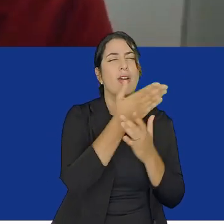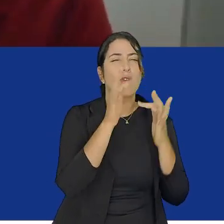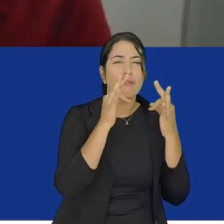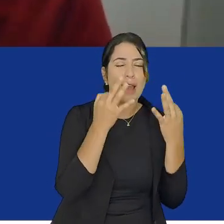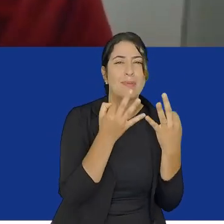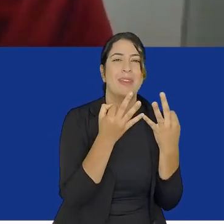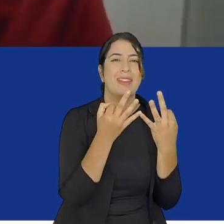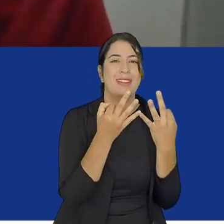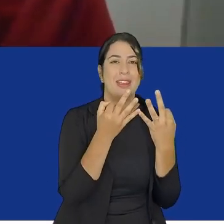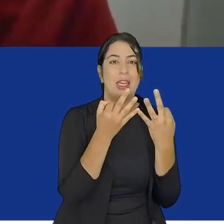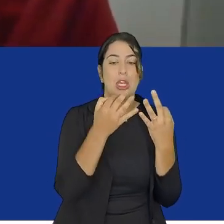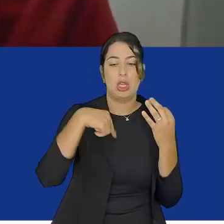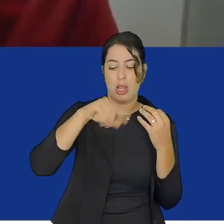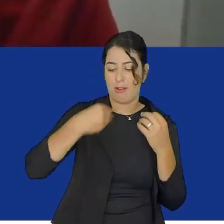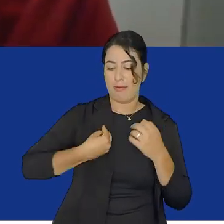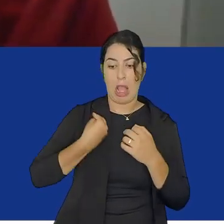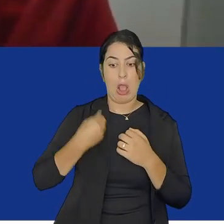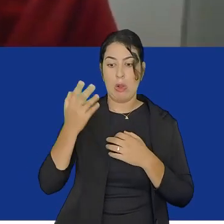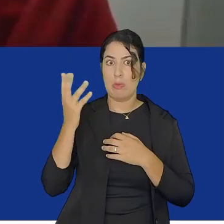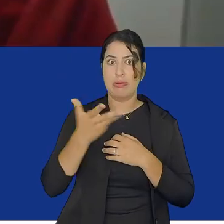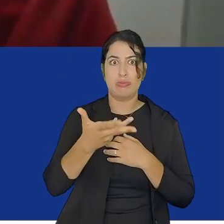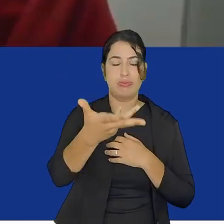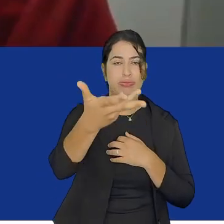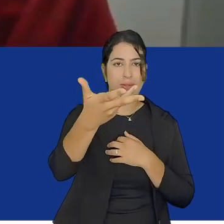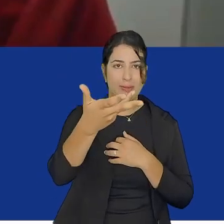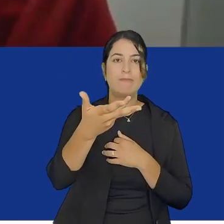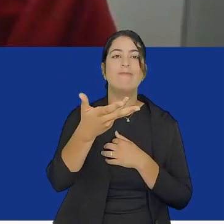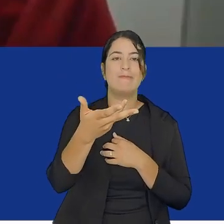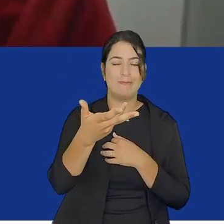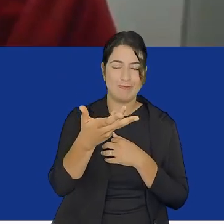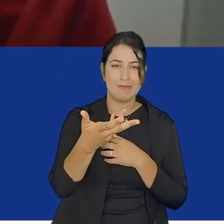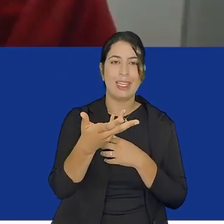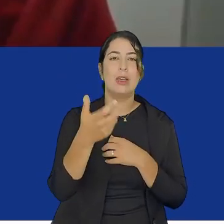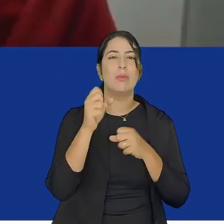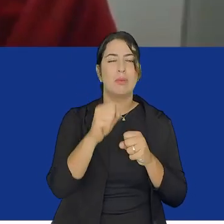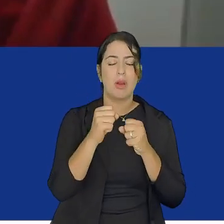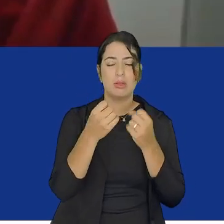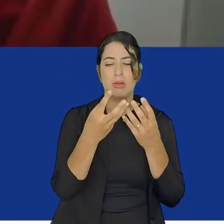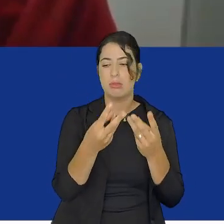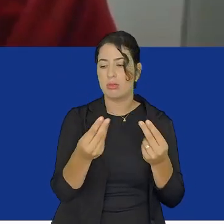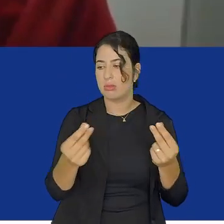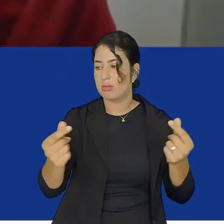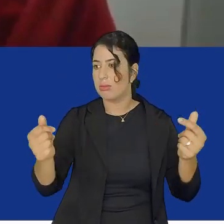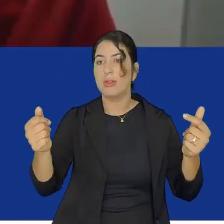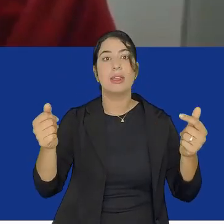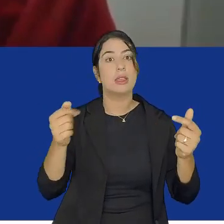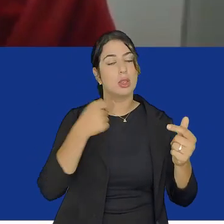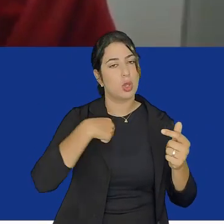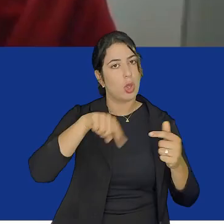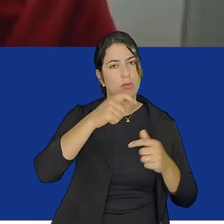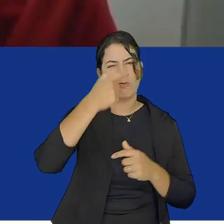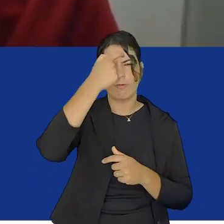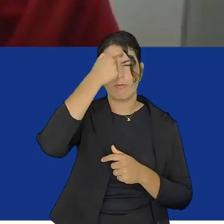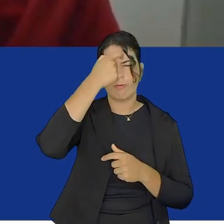porque essa vida passa aceleradamente. Se a gente não cuidar, ela vai escapar como areia, mas se tivermos